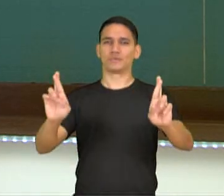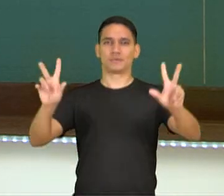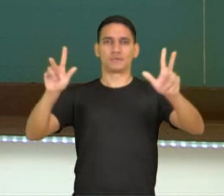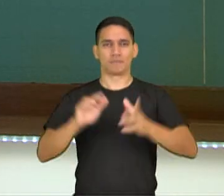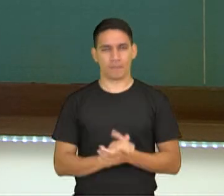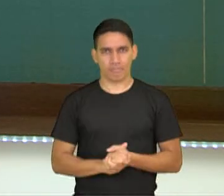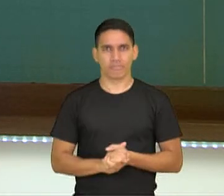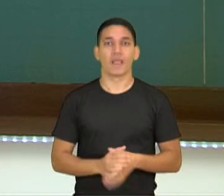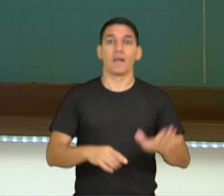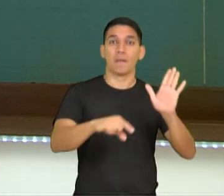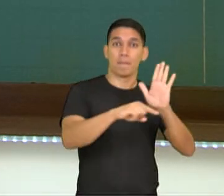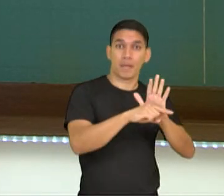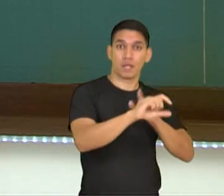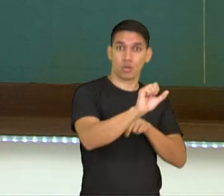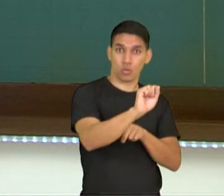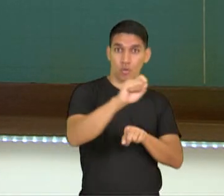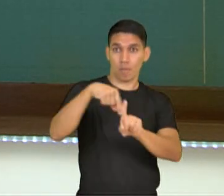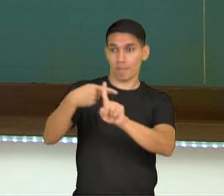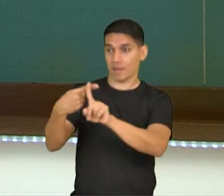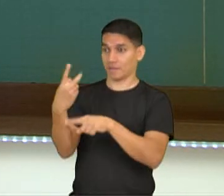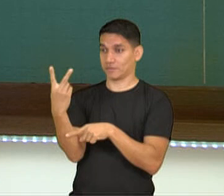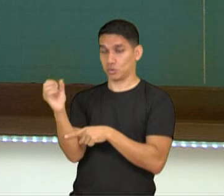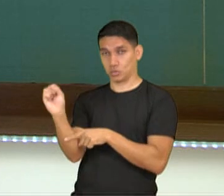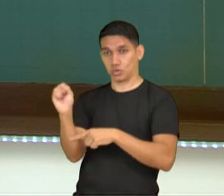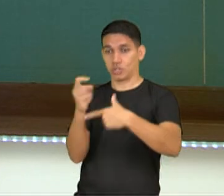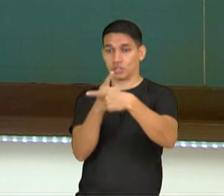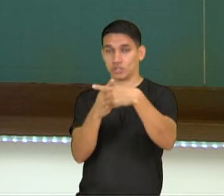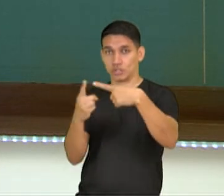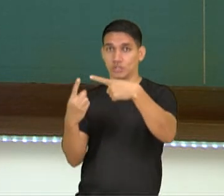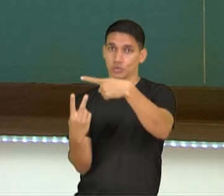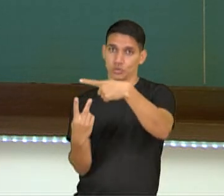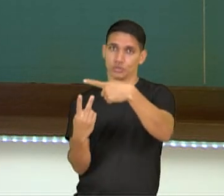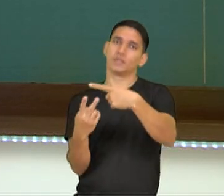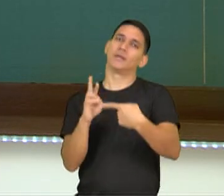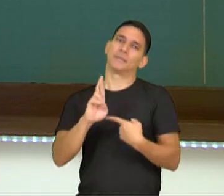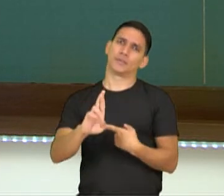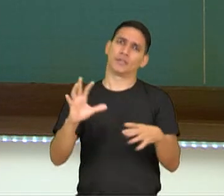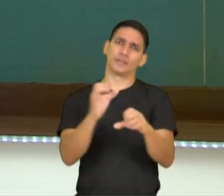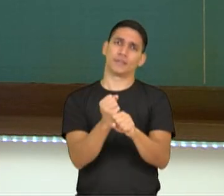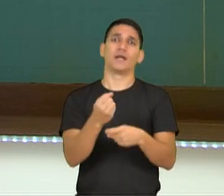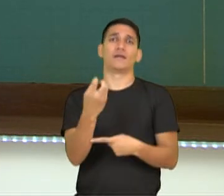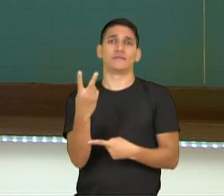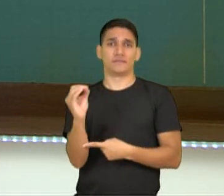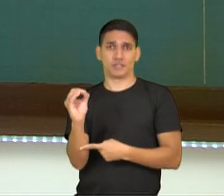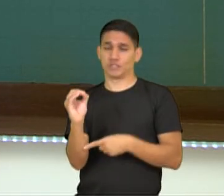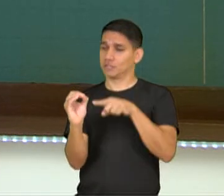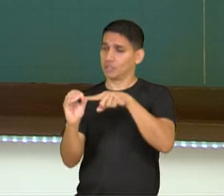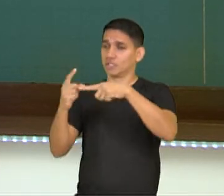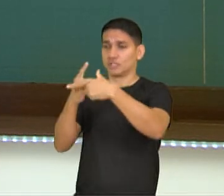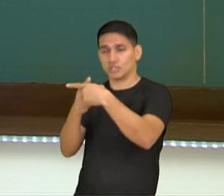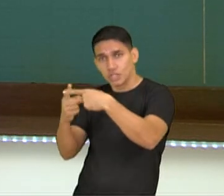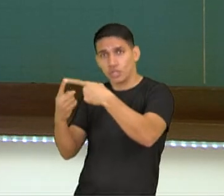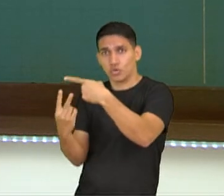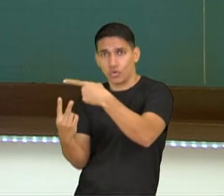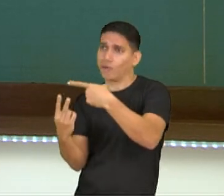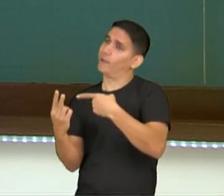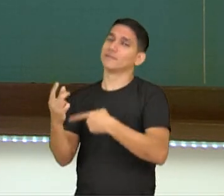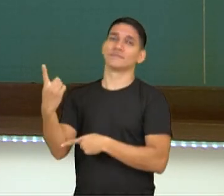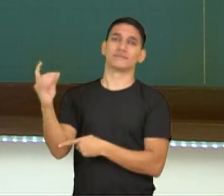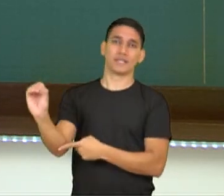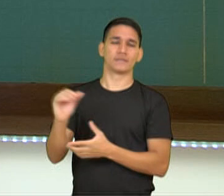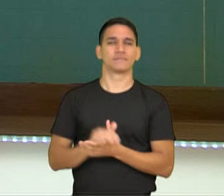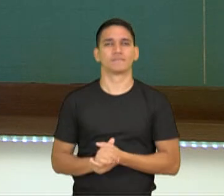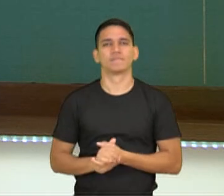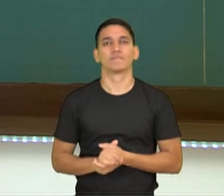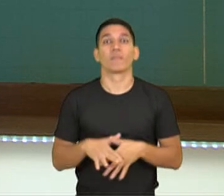8 mais 28 divididos por 2. Menos 8 mais 28 é 20, divididos por 2, 10. Né? E